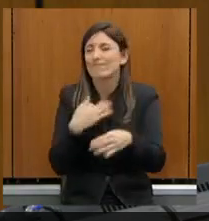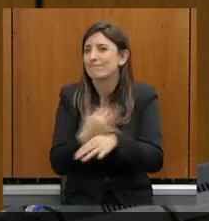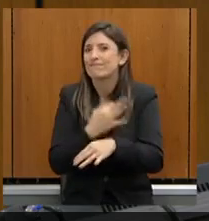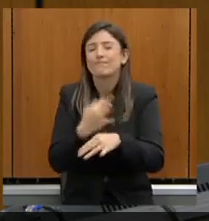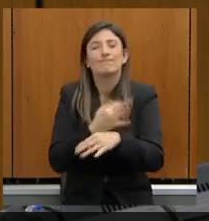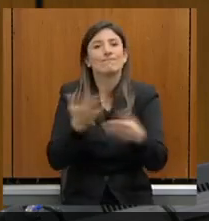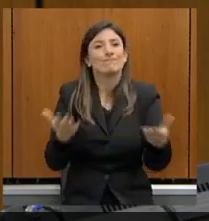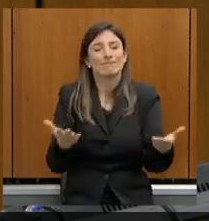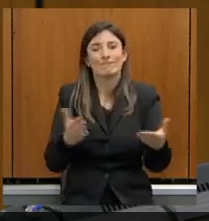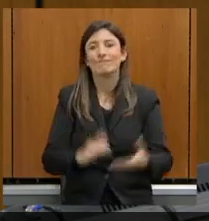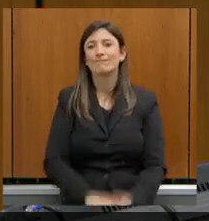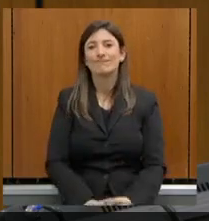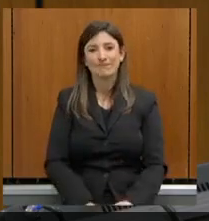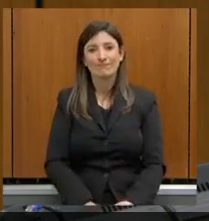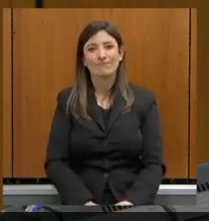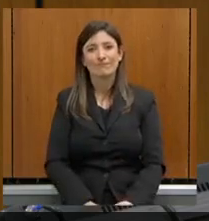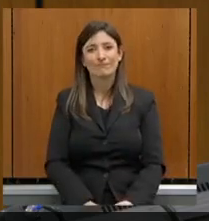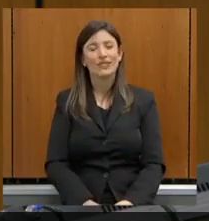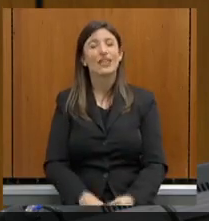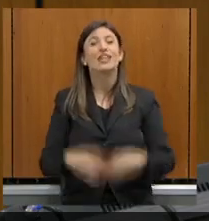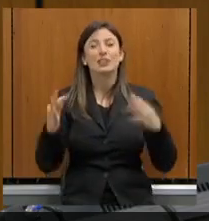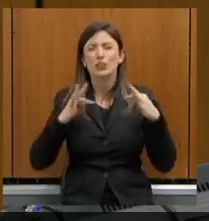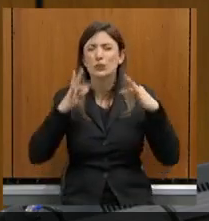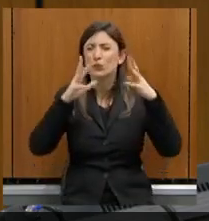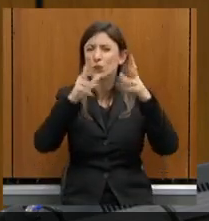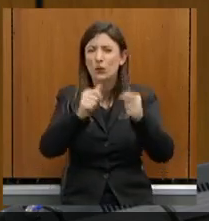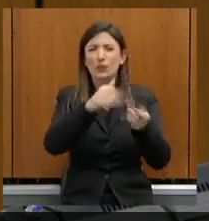te falar aqui porque, de todas as secretarias,